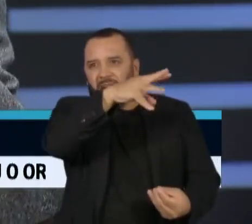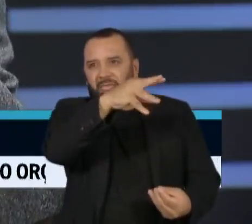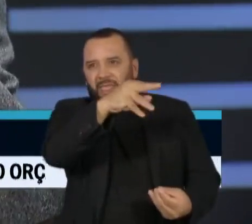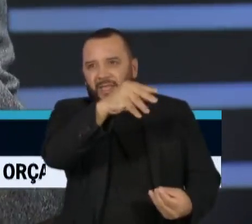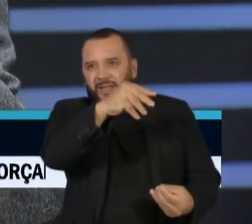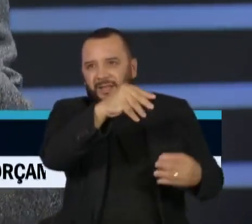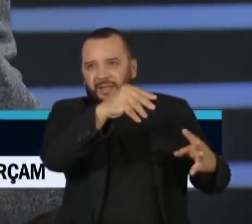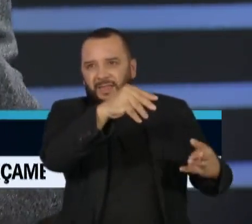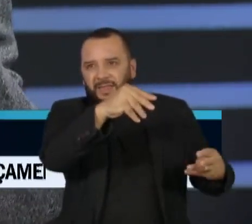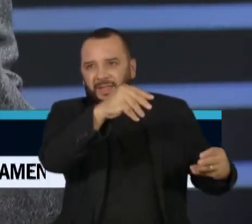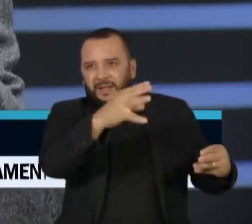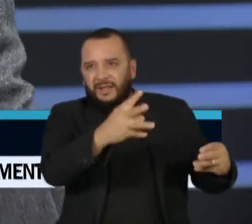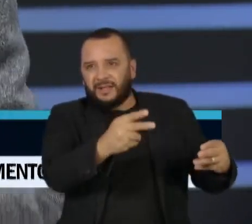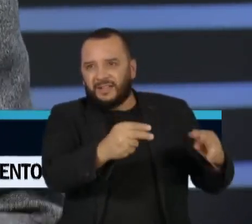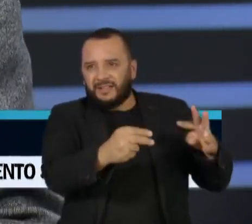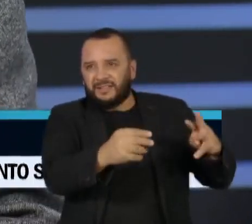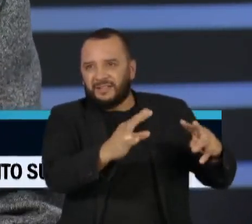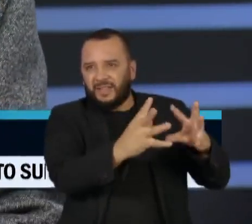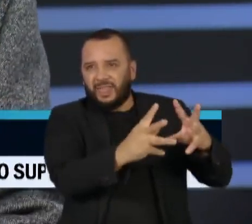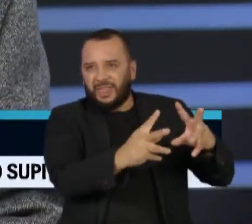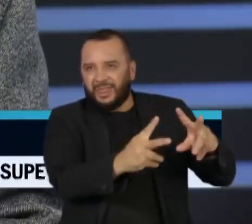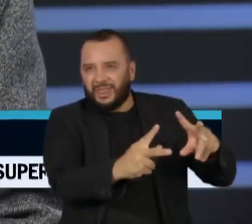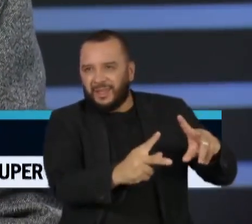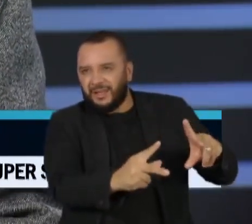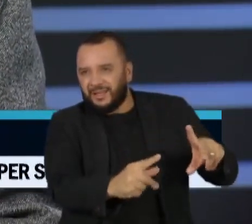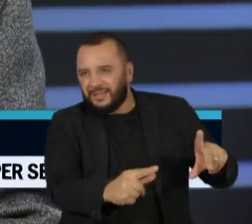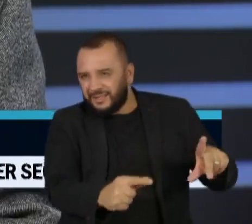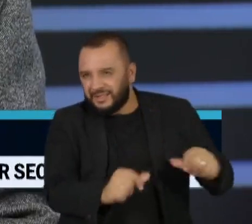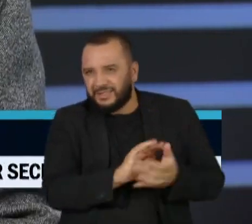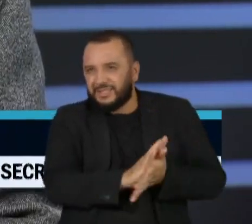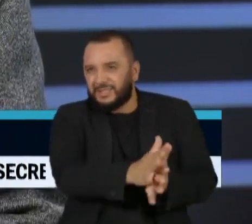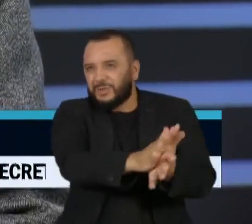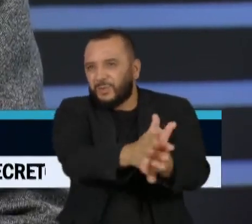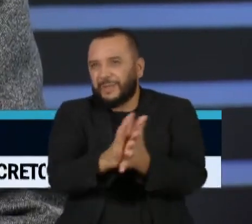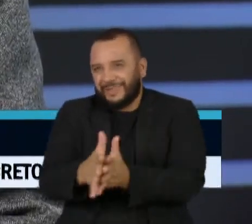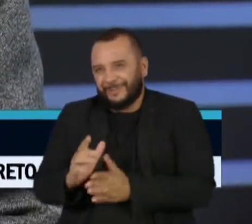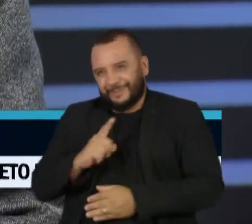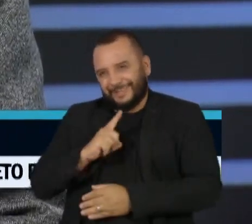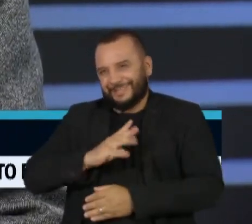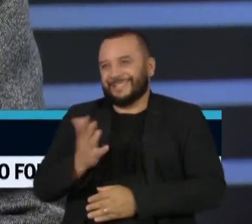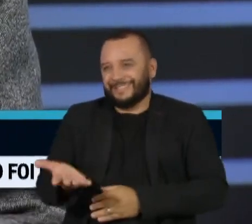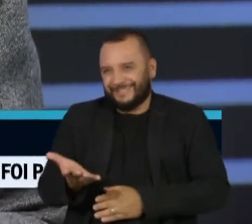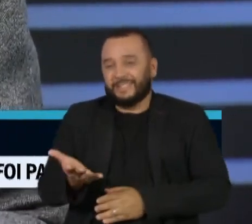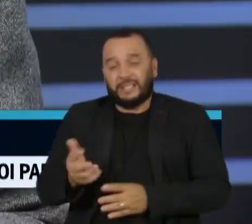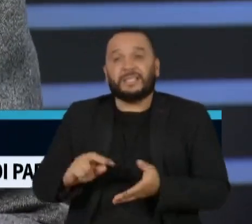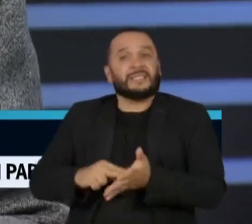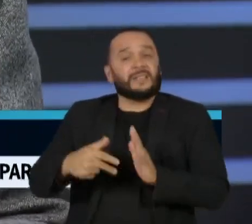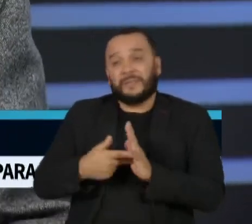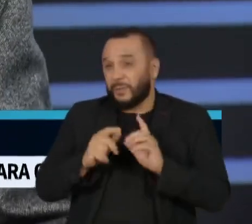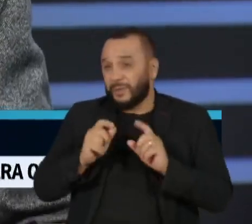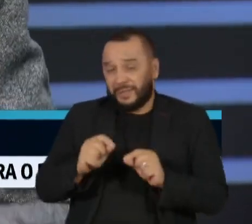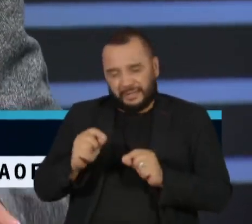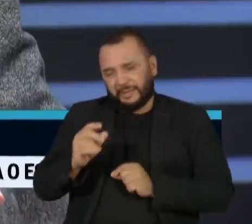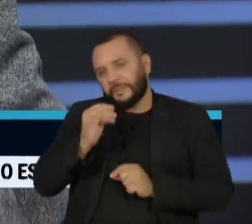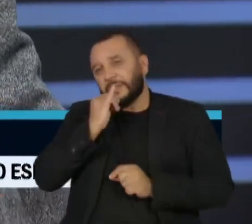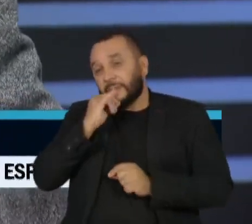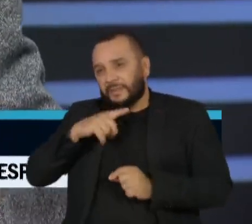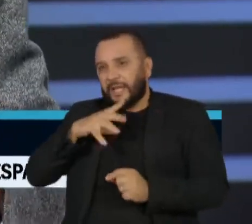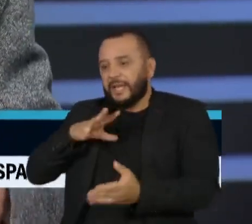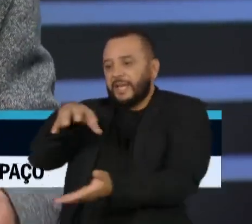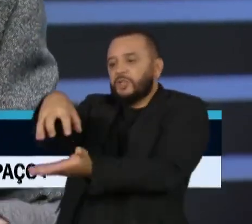do Estado como a matéria falou toda a gente está e nesse processo você vai criando uma situação de